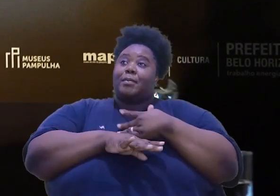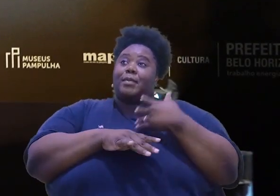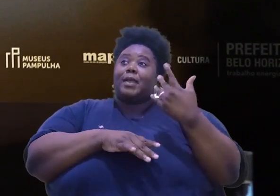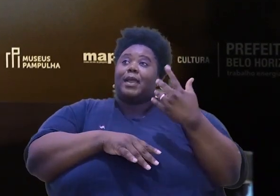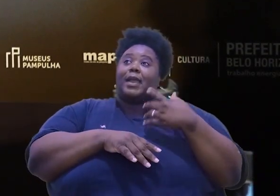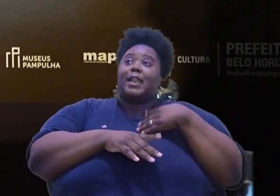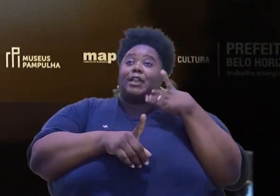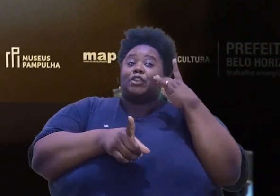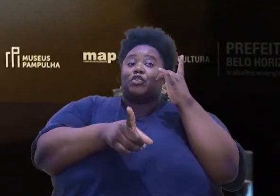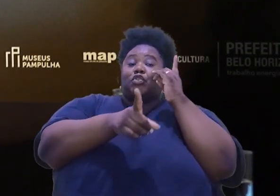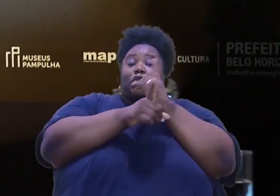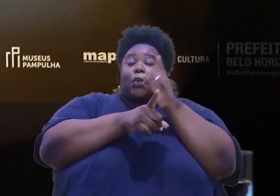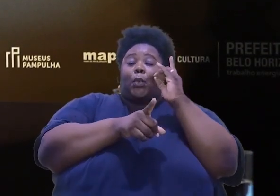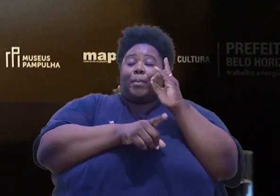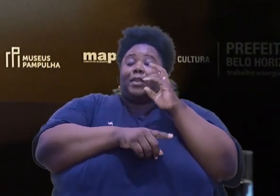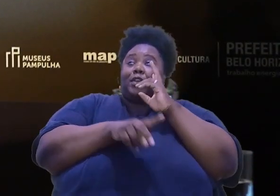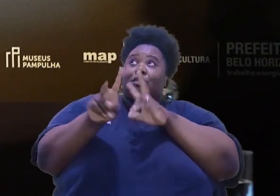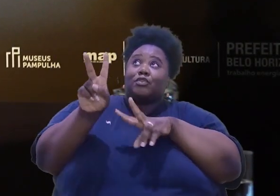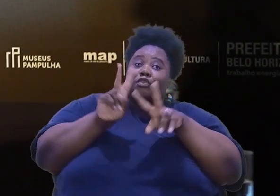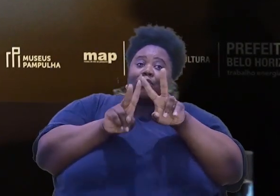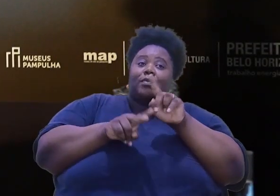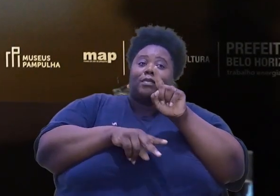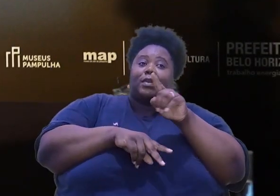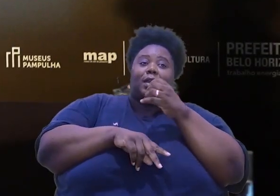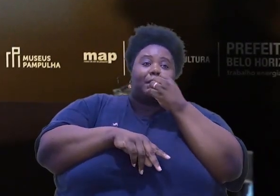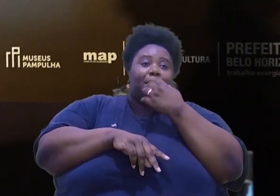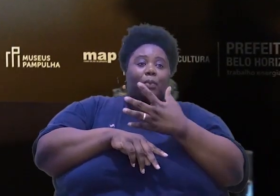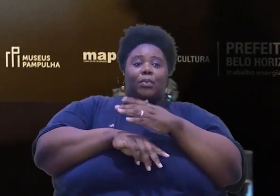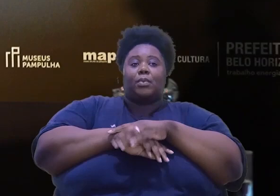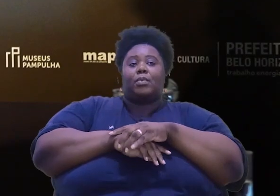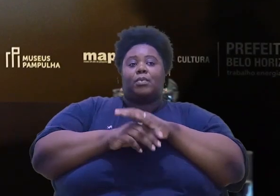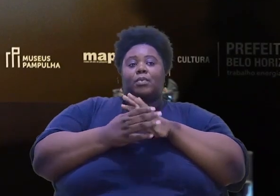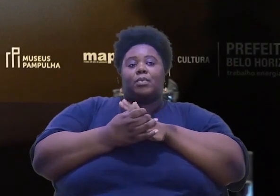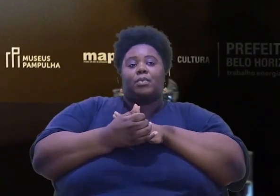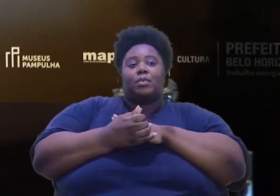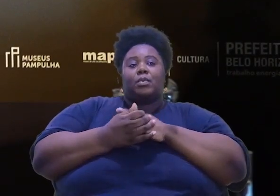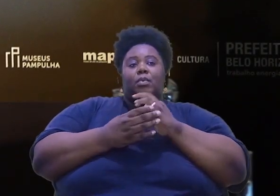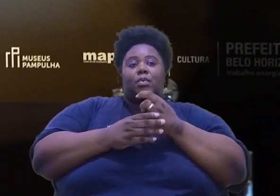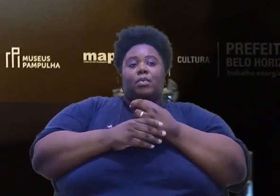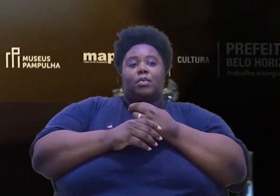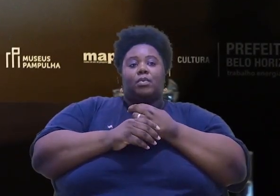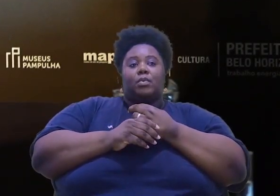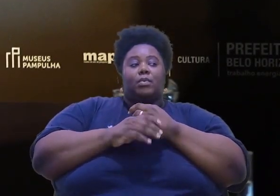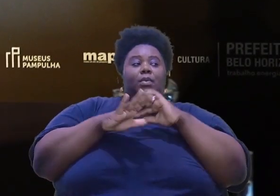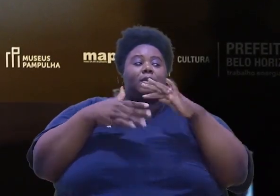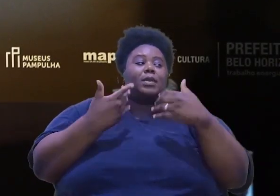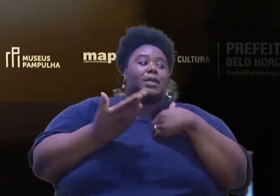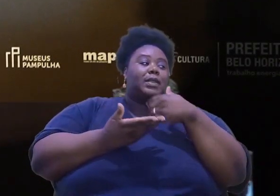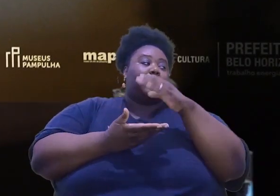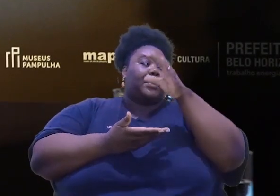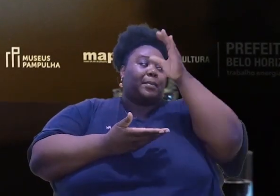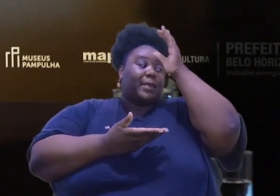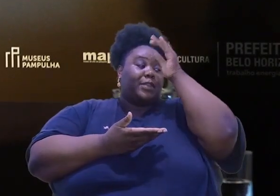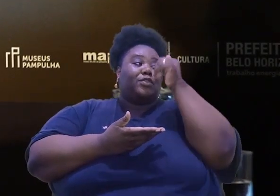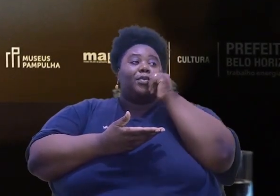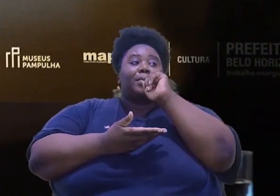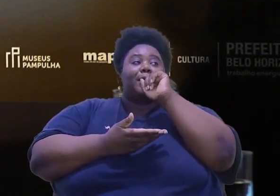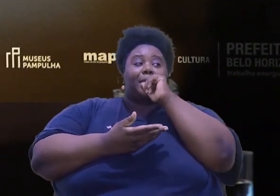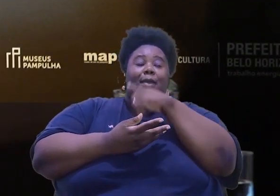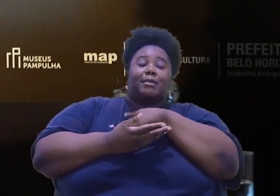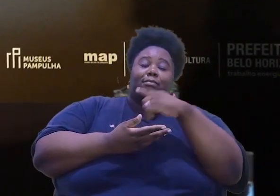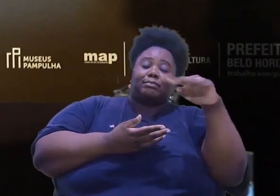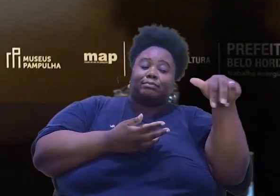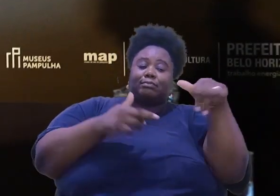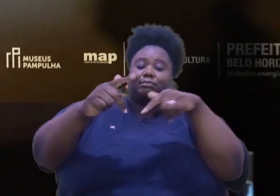de descoberta, né? De ver aquilo que não era comum. Então, a minha tia e minha mãe, a gente tinha um trânsito para lá, para